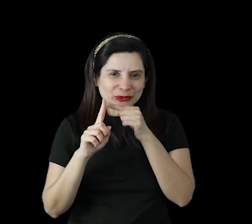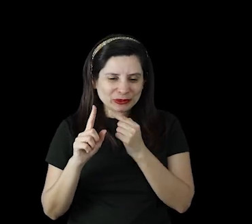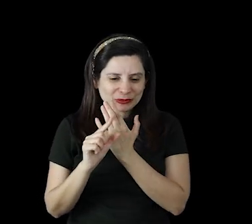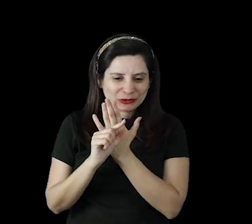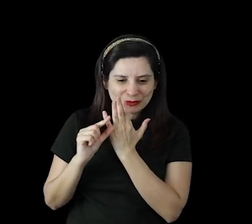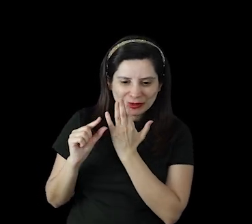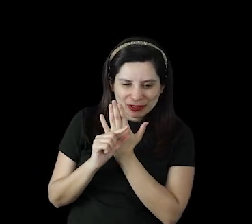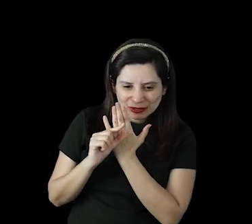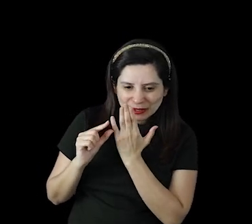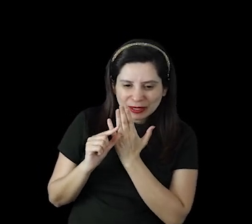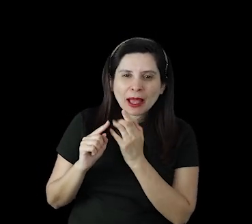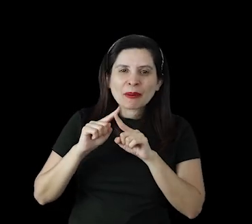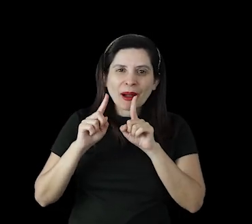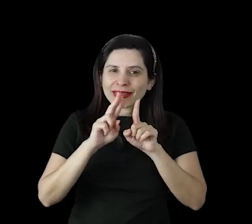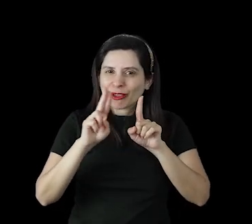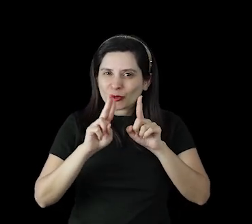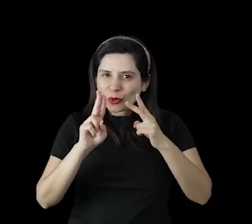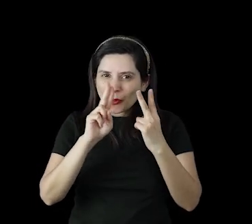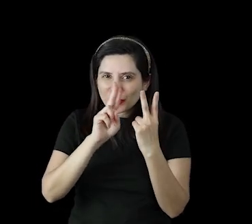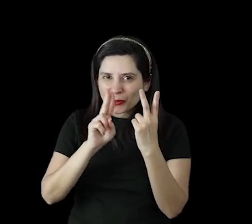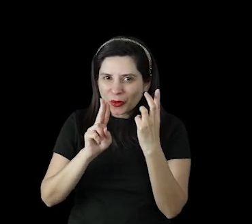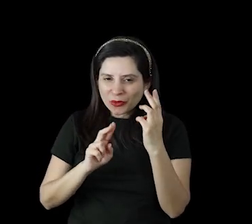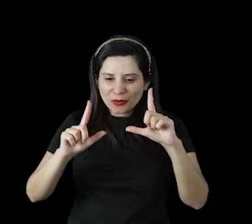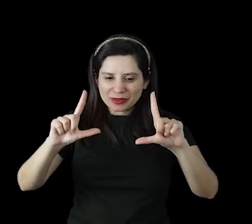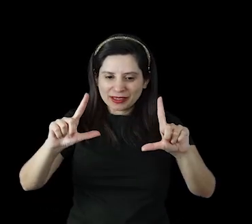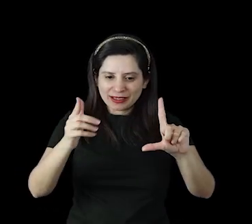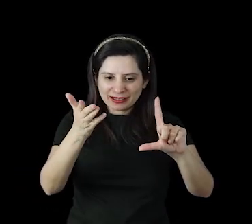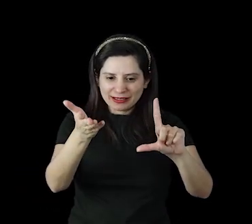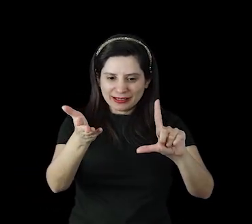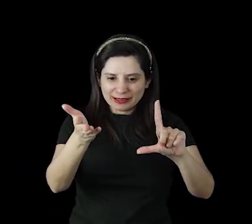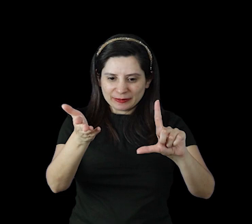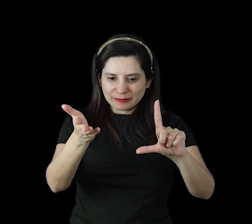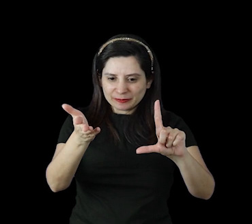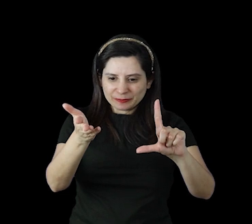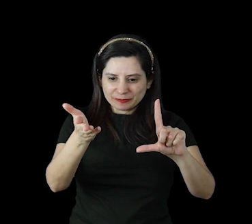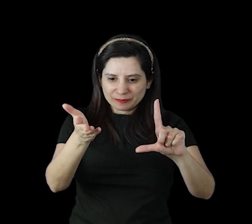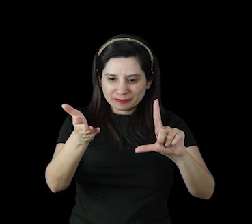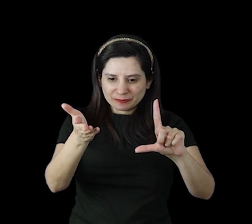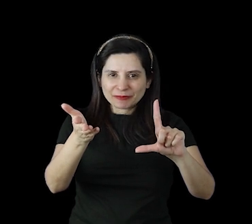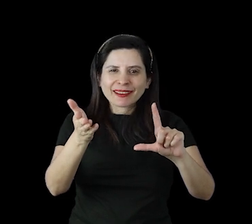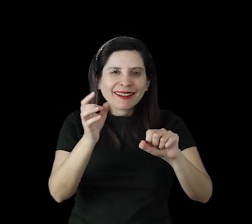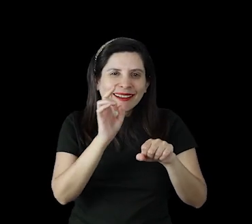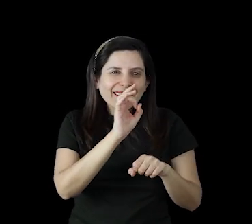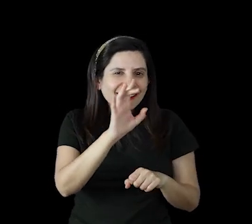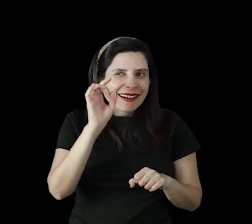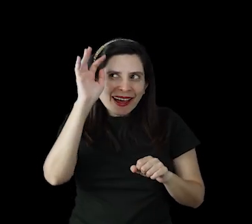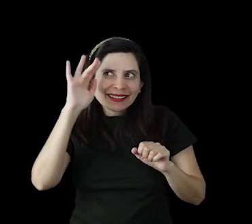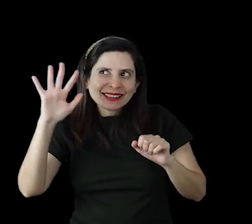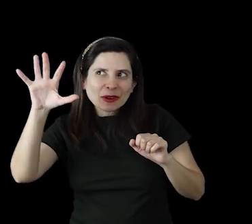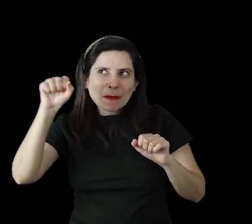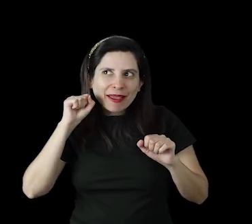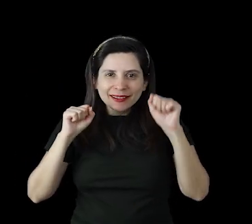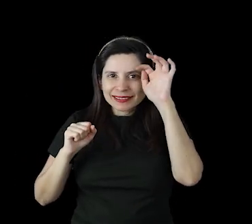mais interessante e complexo. Mas eu acho que de cada teoria a gente pode pegar alguma